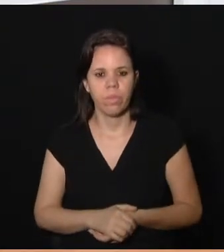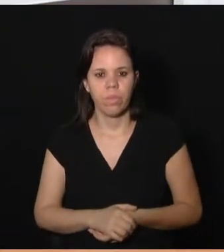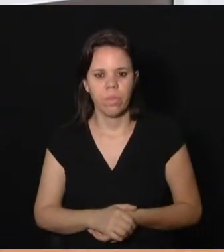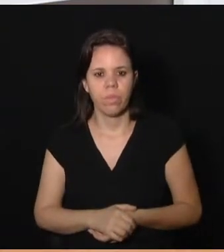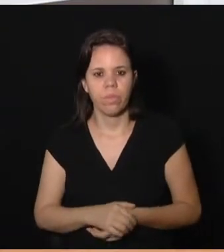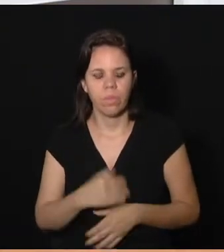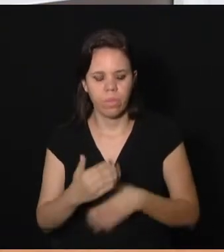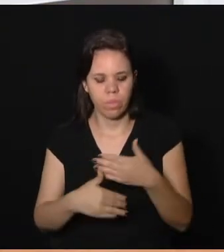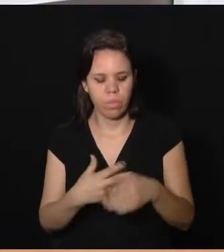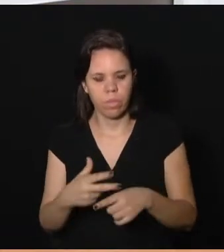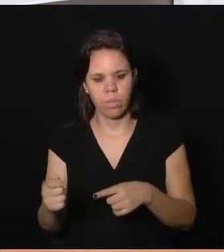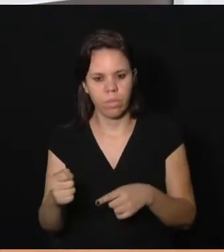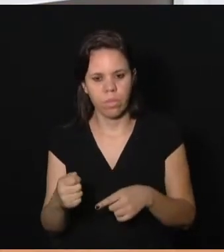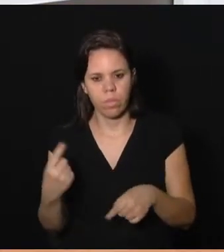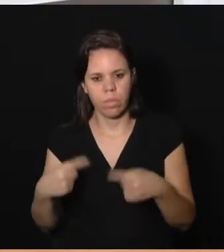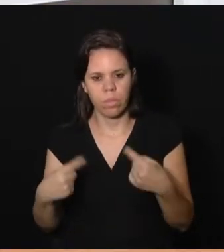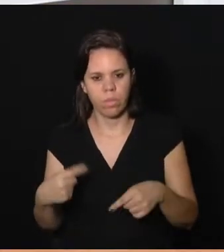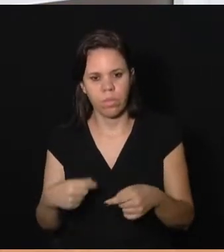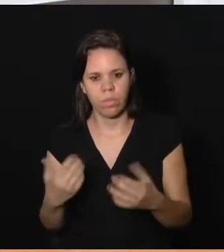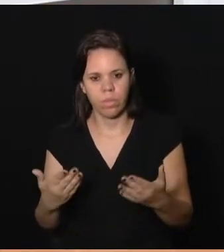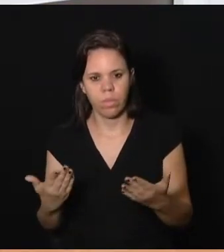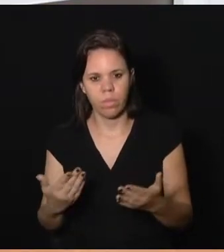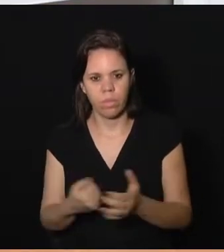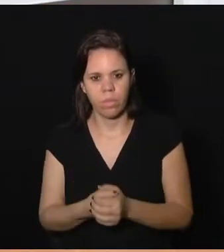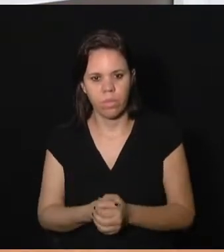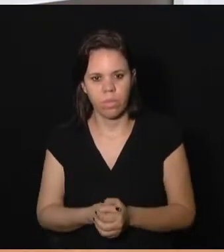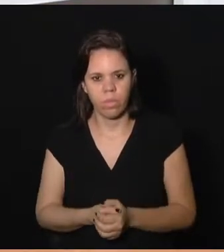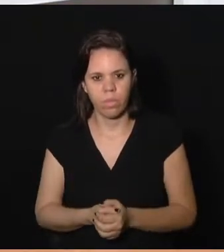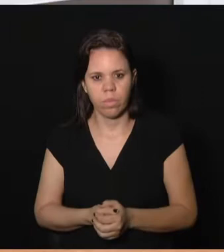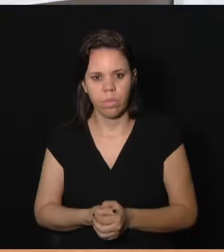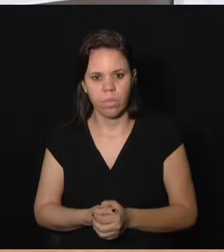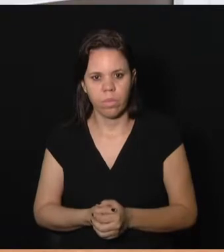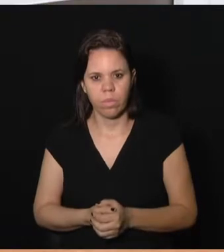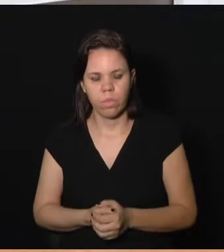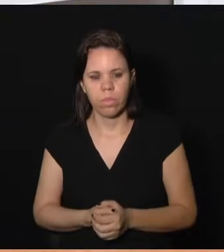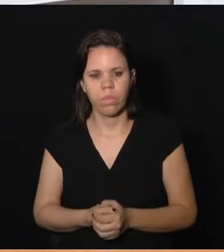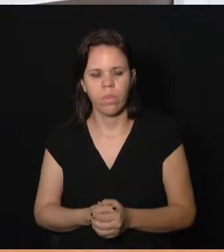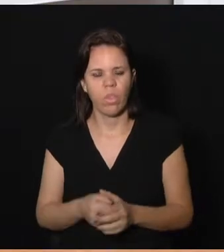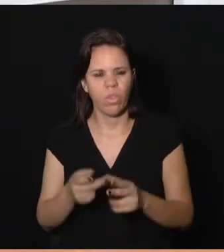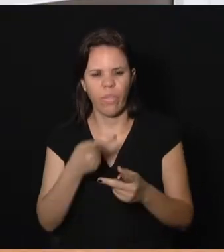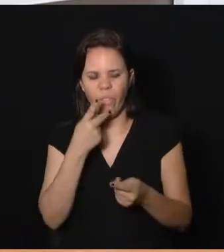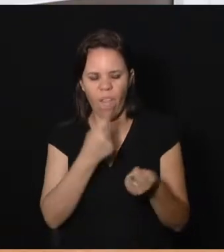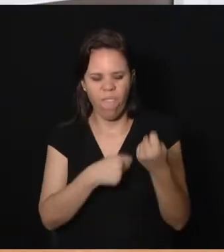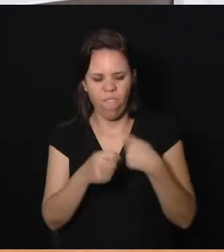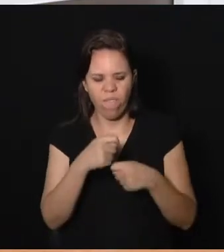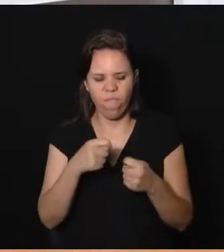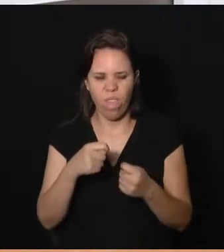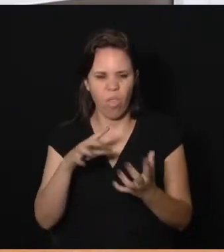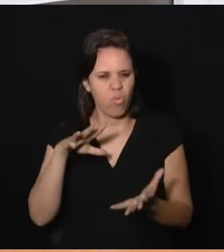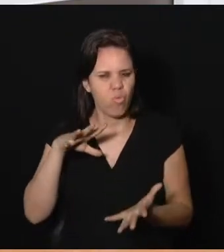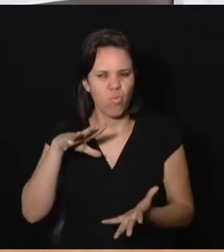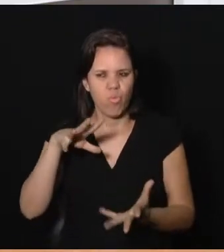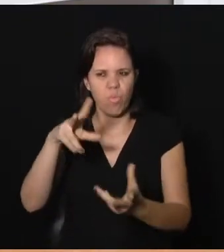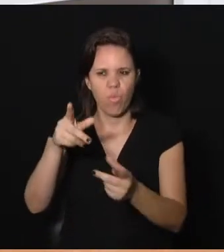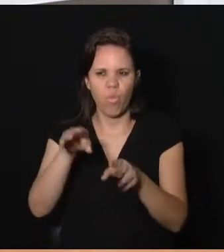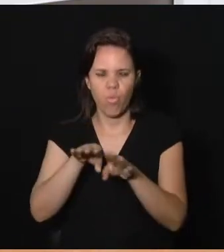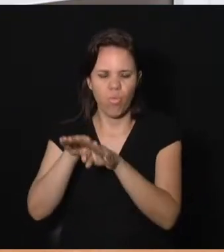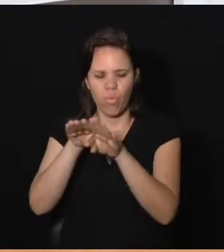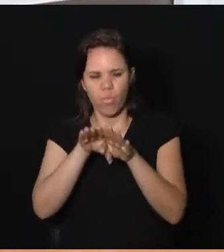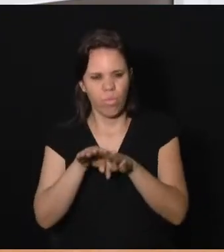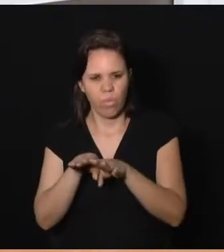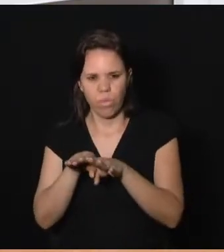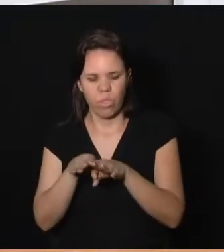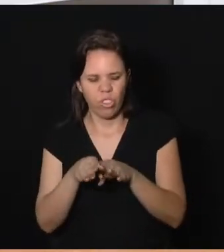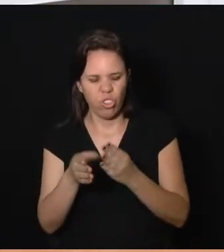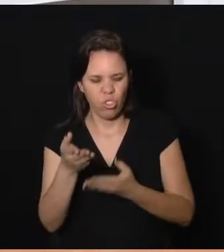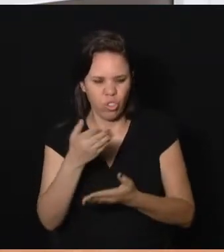ultrapassar esse discurso. Hoje, quando se fala em comércio exterior, é a economia globalizada, é a possibilidade de trazer, de